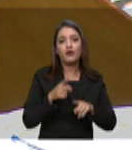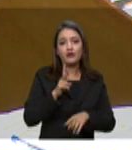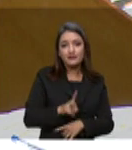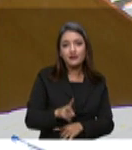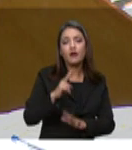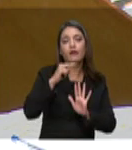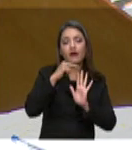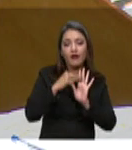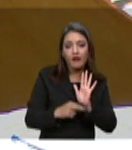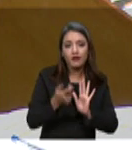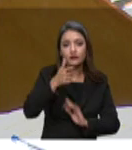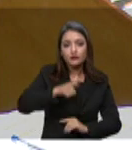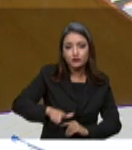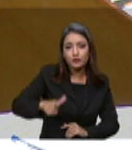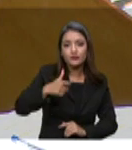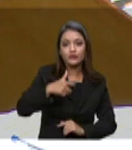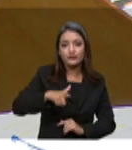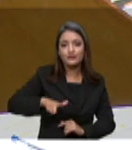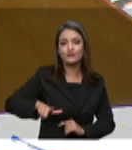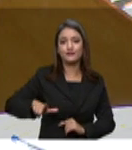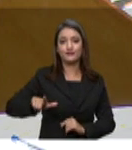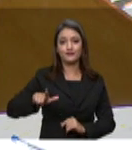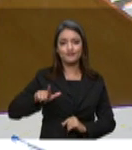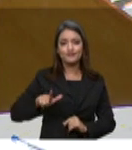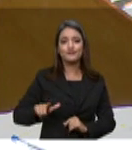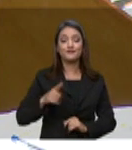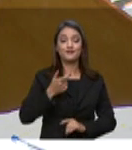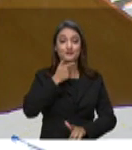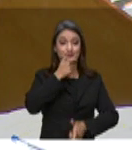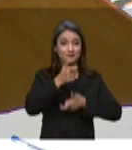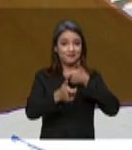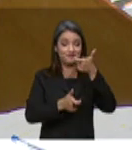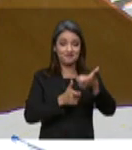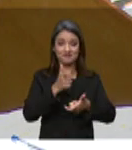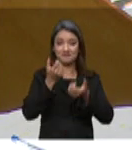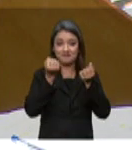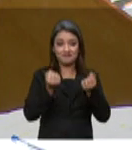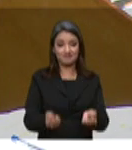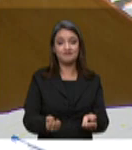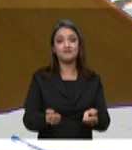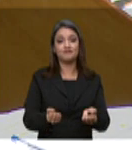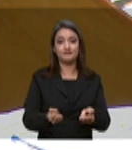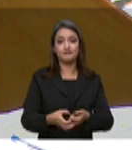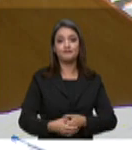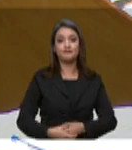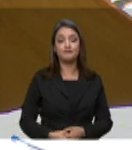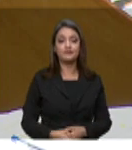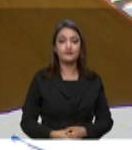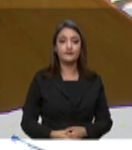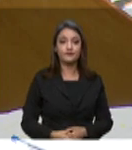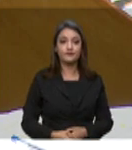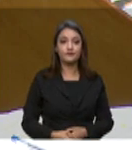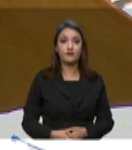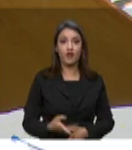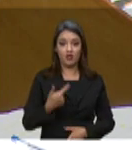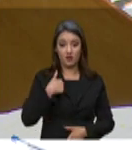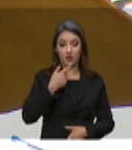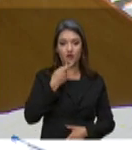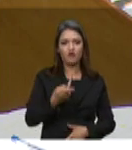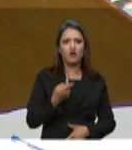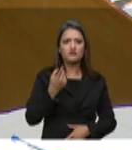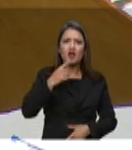as agruras e as ofensas vão recrudescendo volto eu